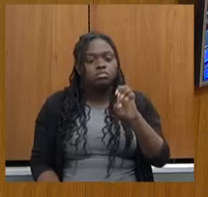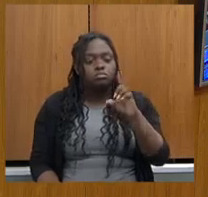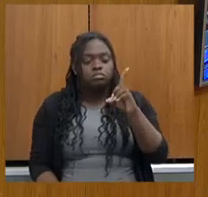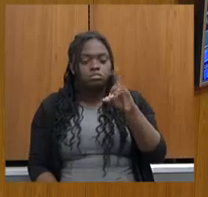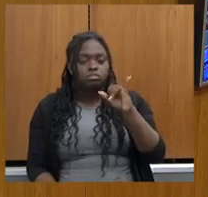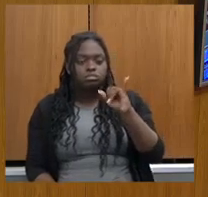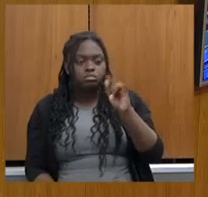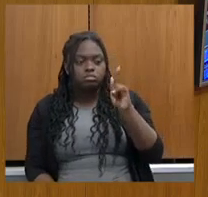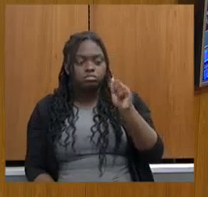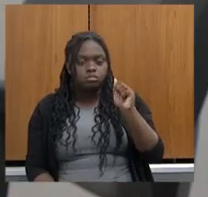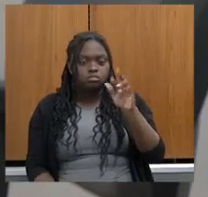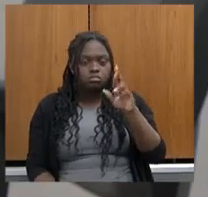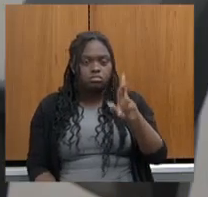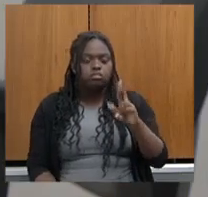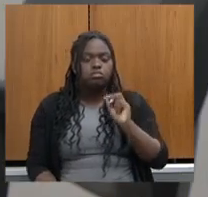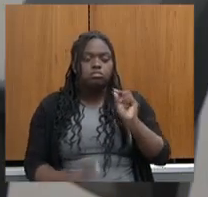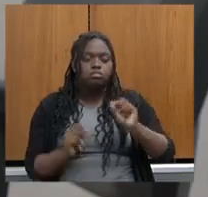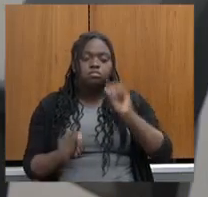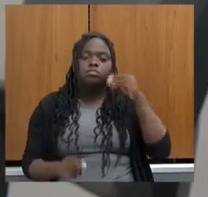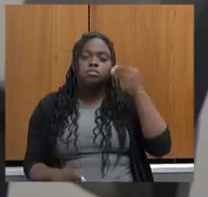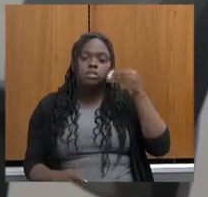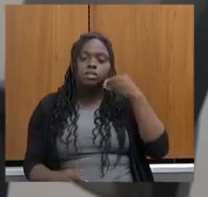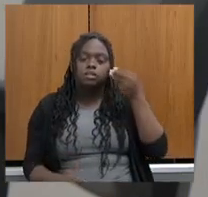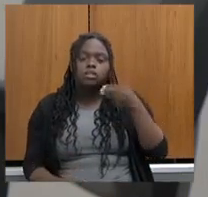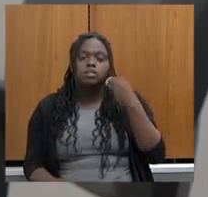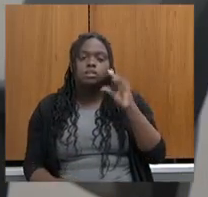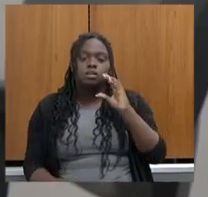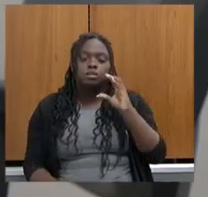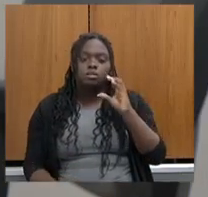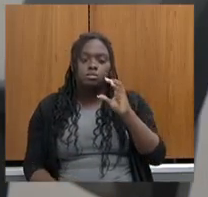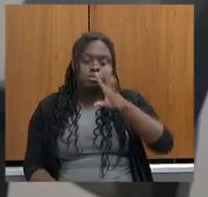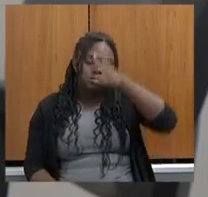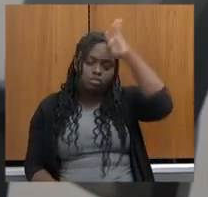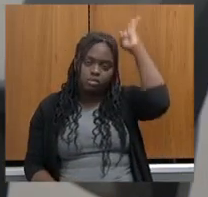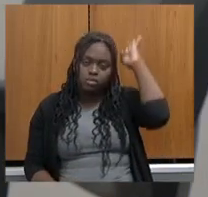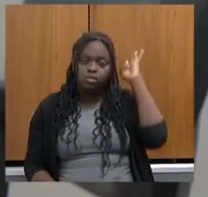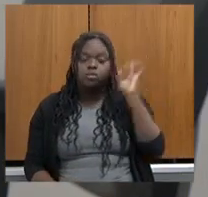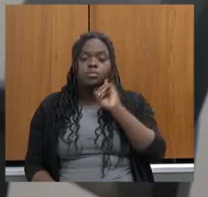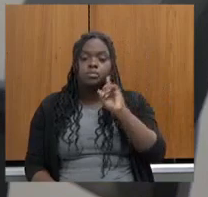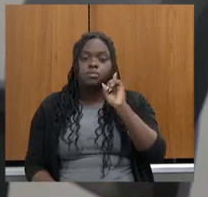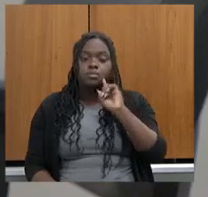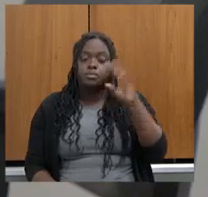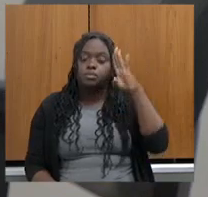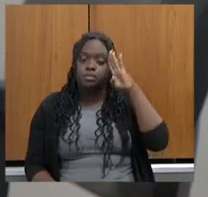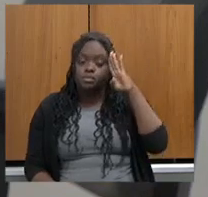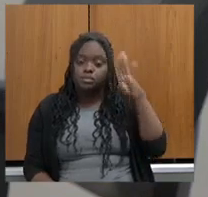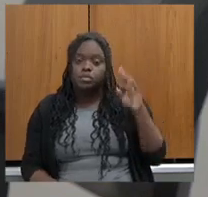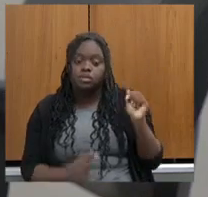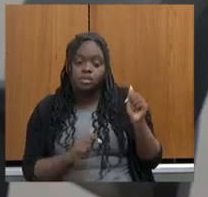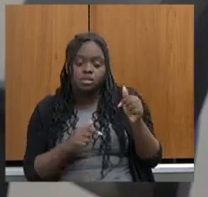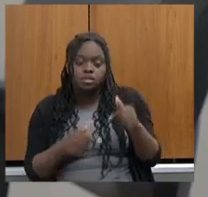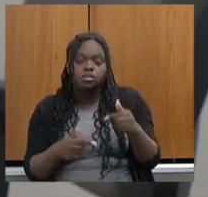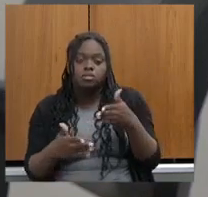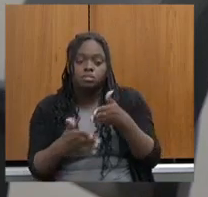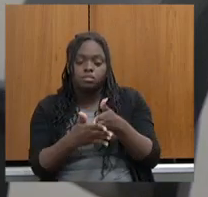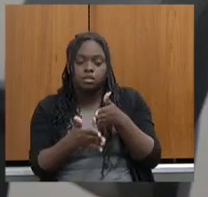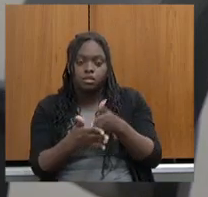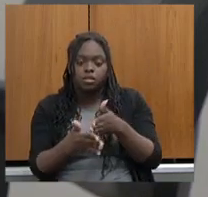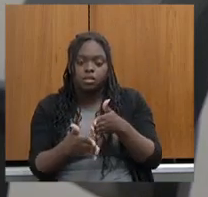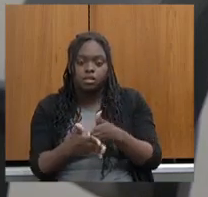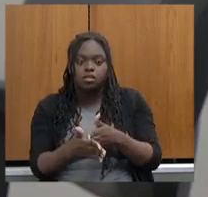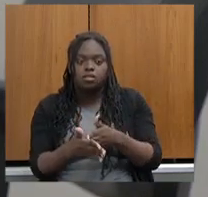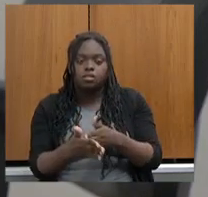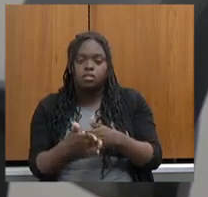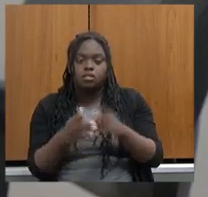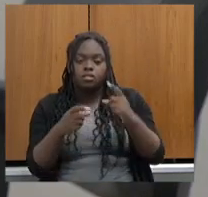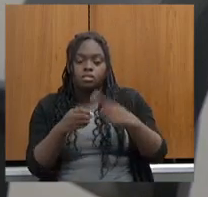delegado no comando do Corpo de Bombeiros Militar de Minas Gerais Especialmente na atuação frente ao rompimento da barragem de mineração